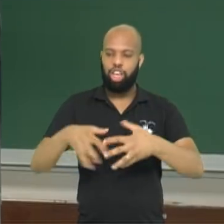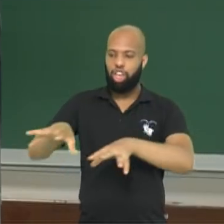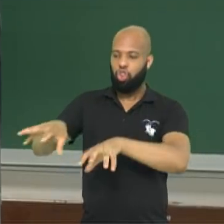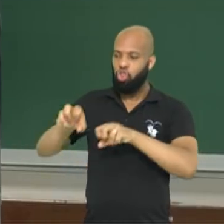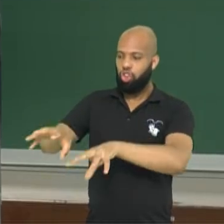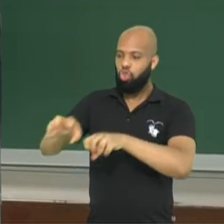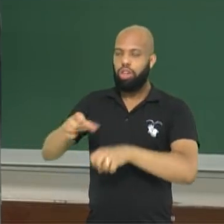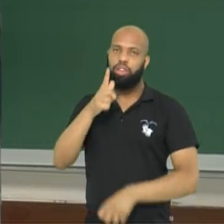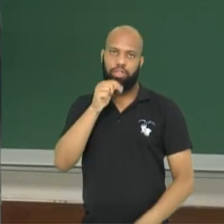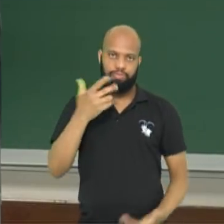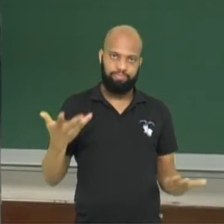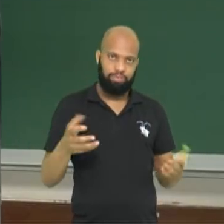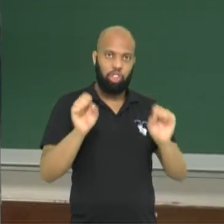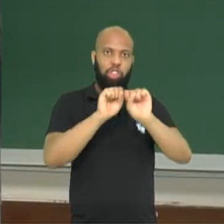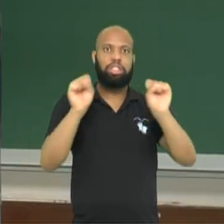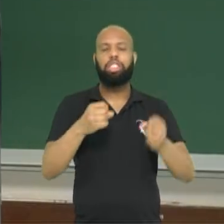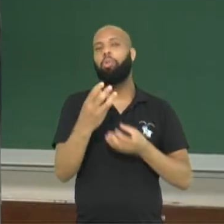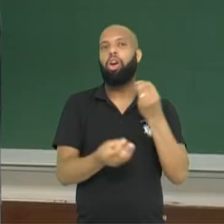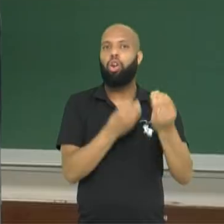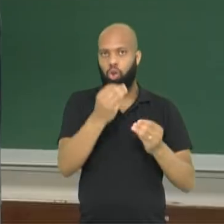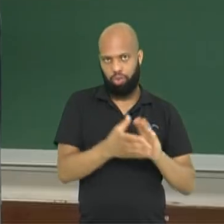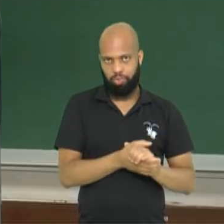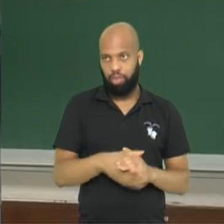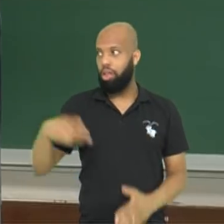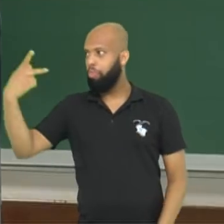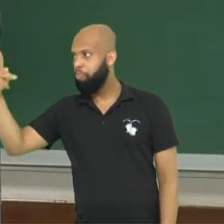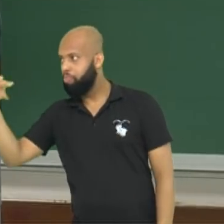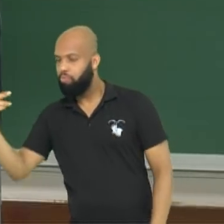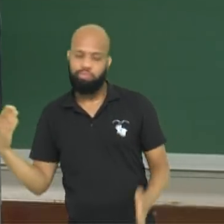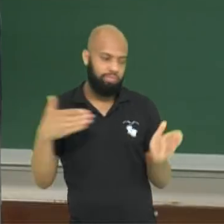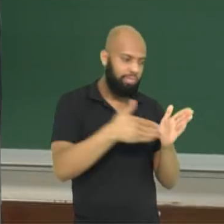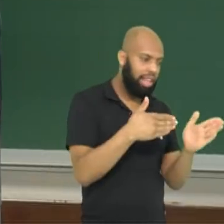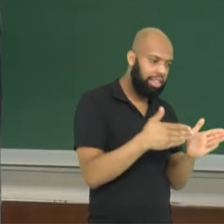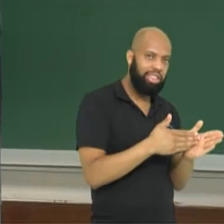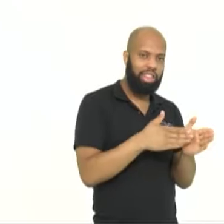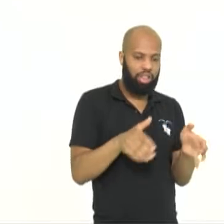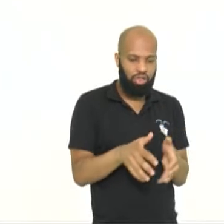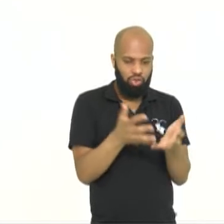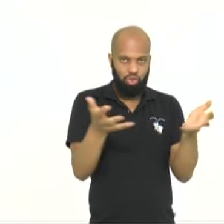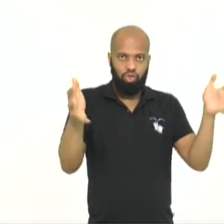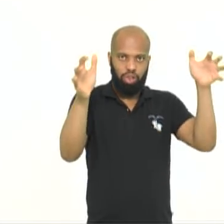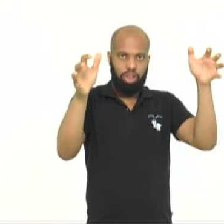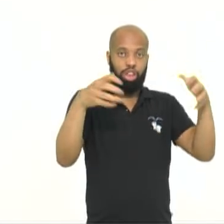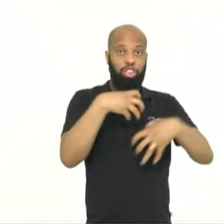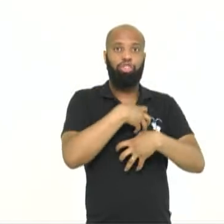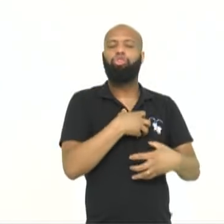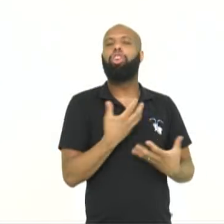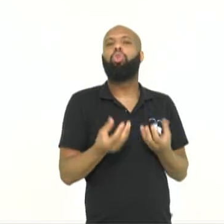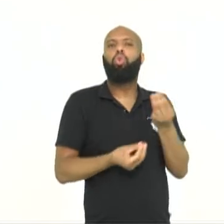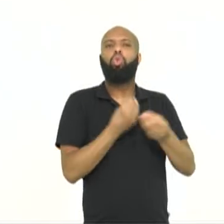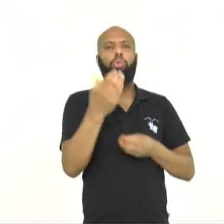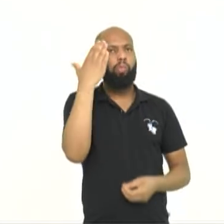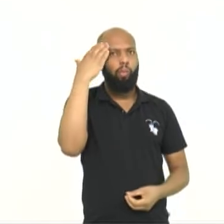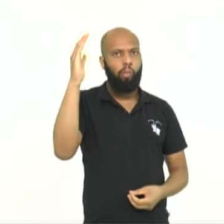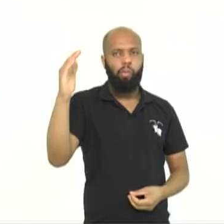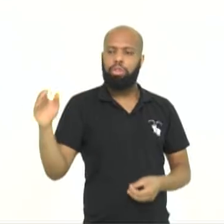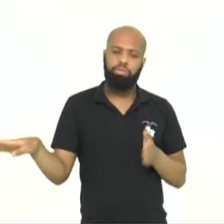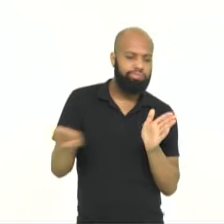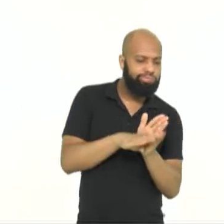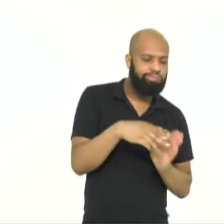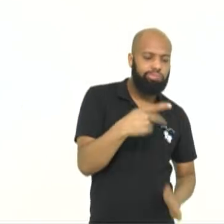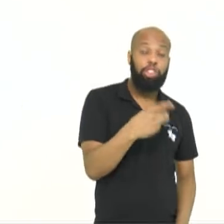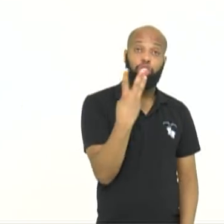dessa água, nesse sistema Mananciais da Serra, Alto São Francisco, na cidade de Curitiba, de que maneira essa água percorreu essa adutora